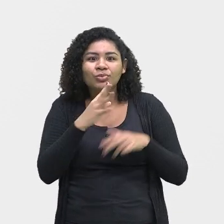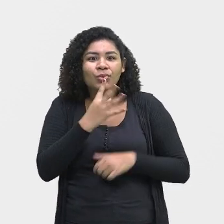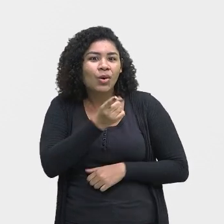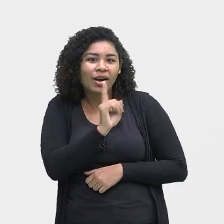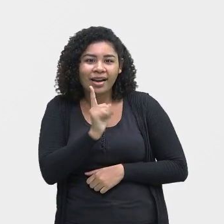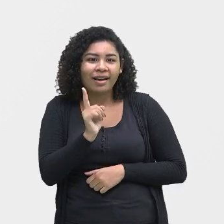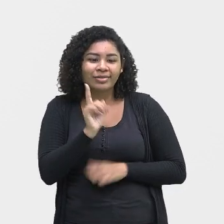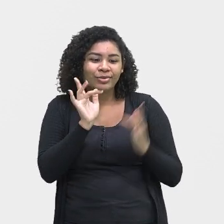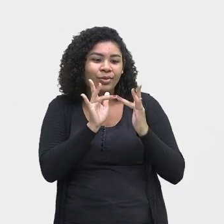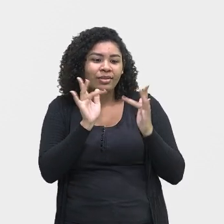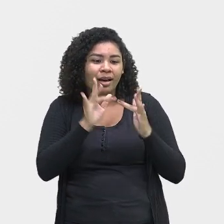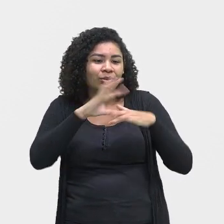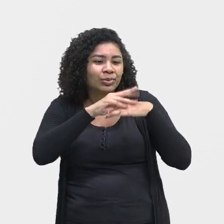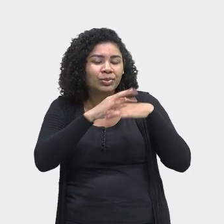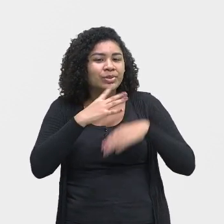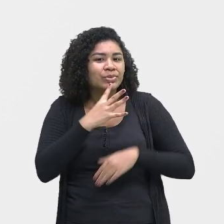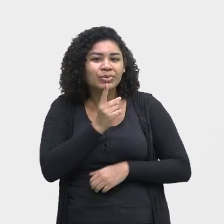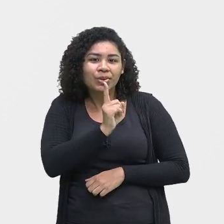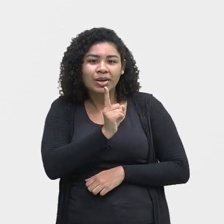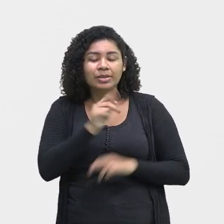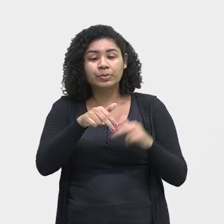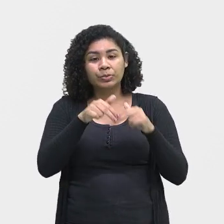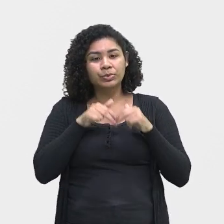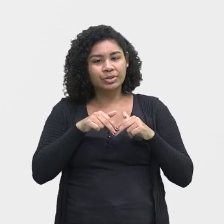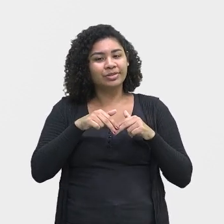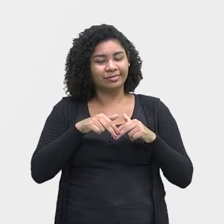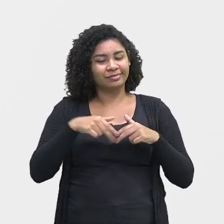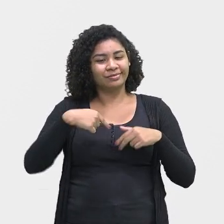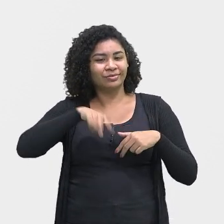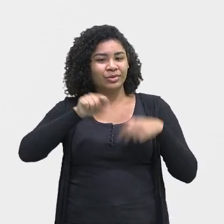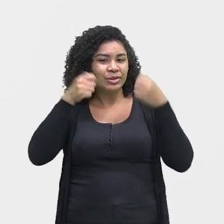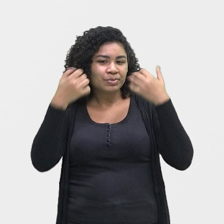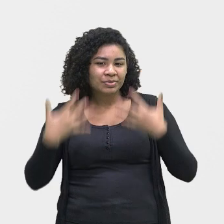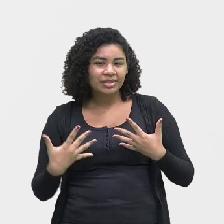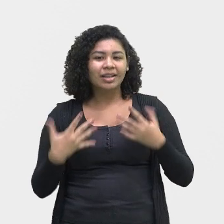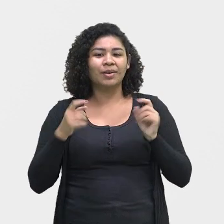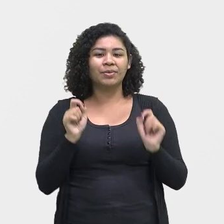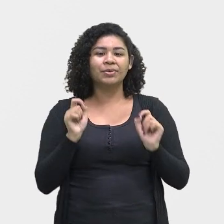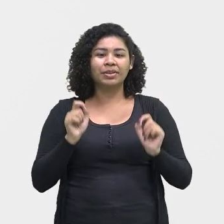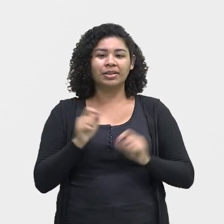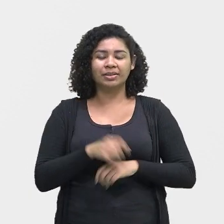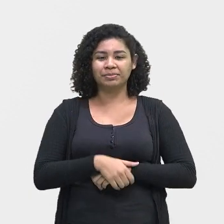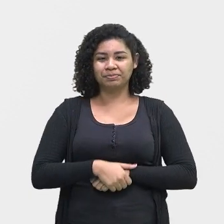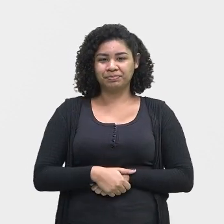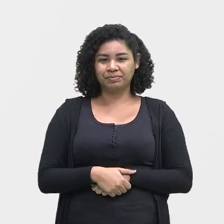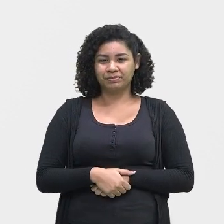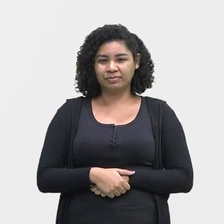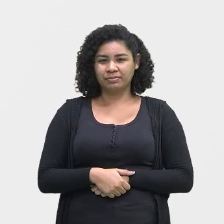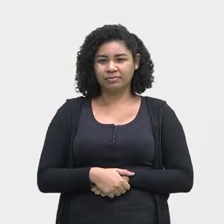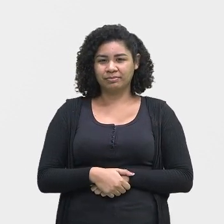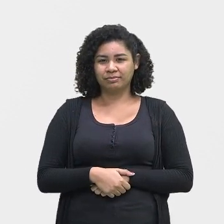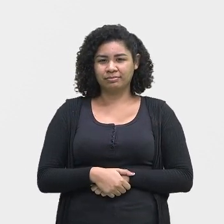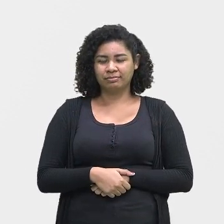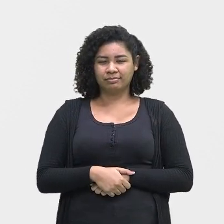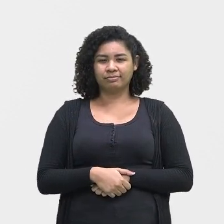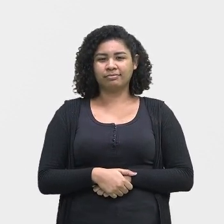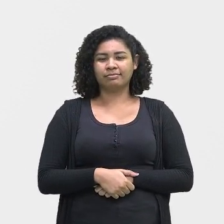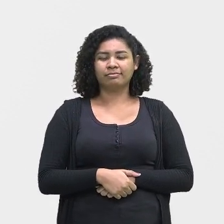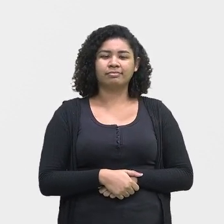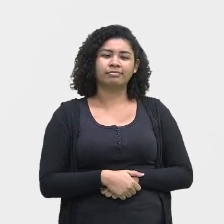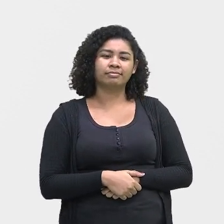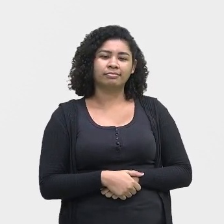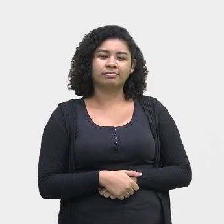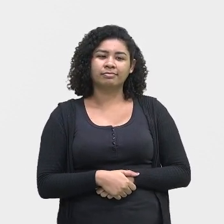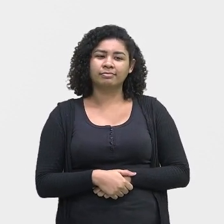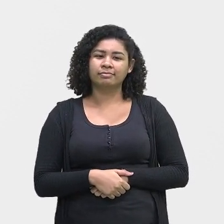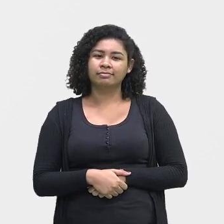esse conhecimento? Então, nesse ponto, nós vamos olhar 5 of rarest and strangest